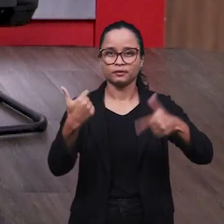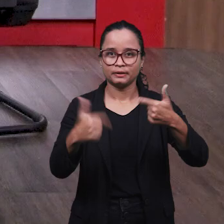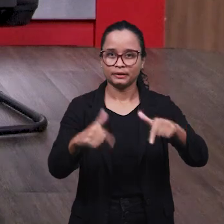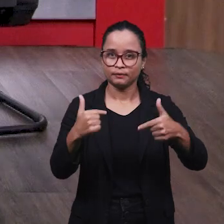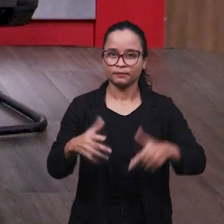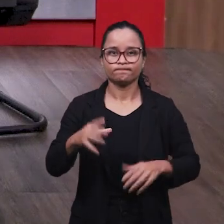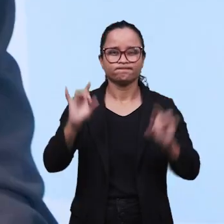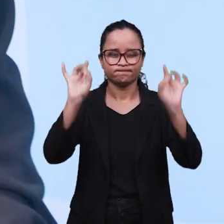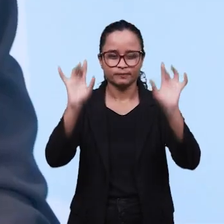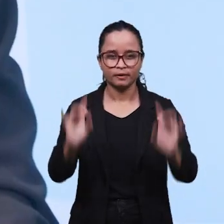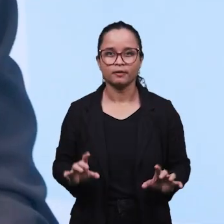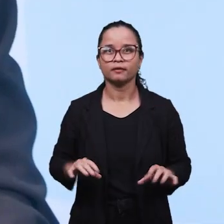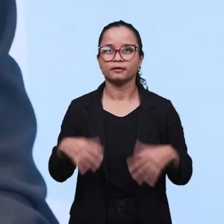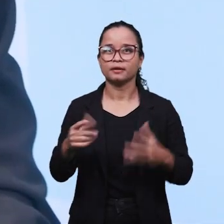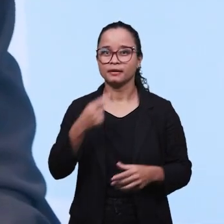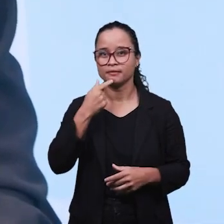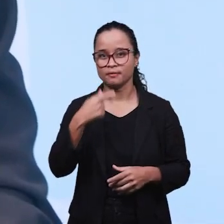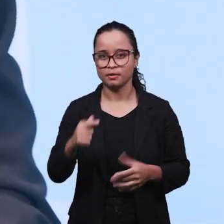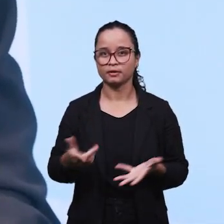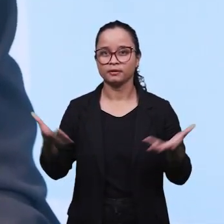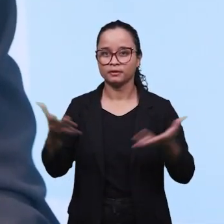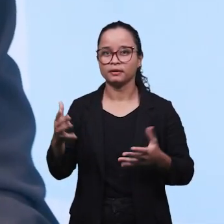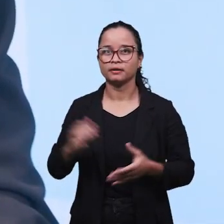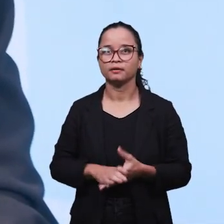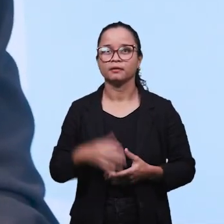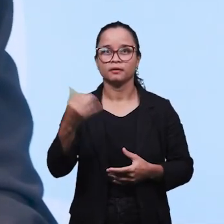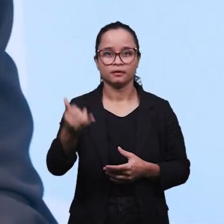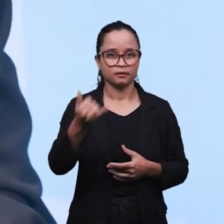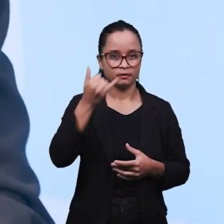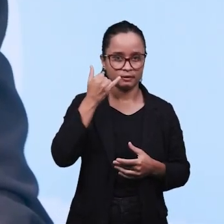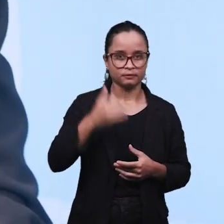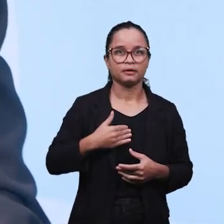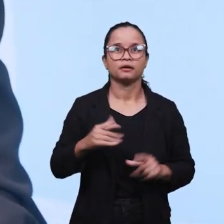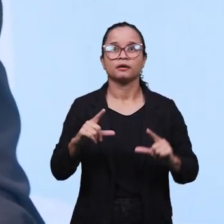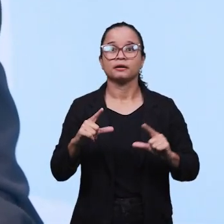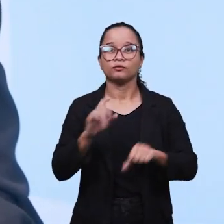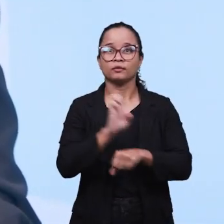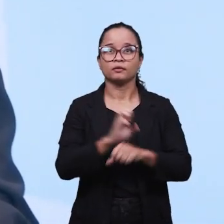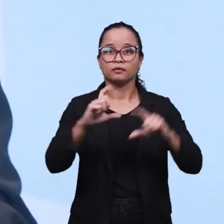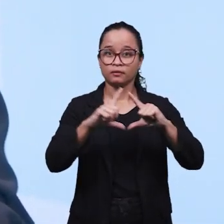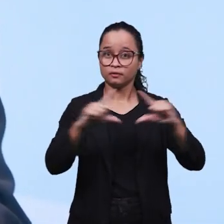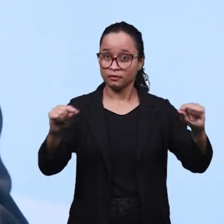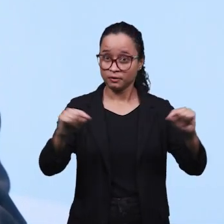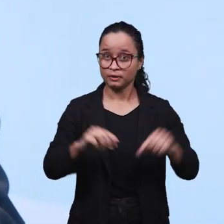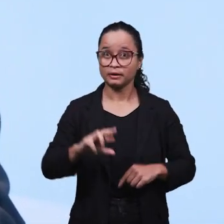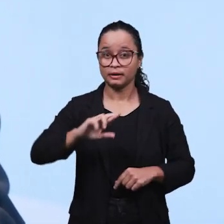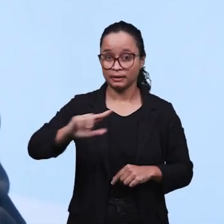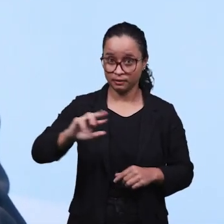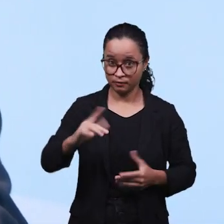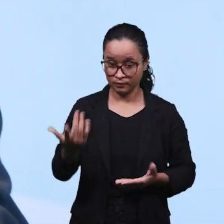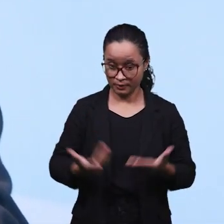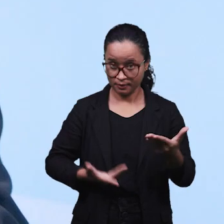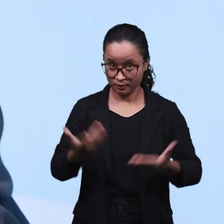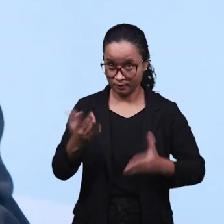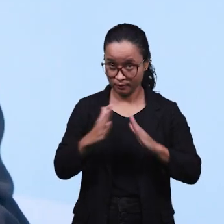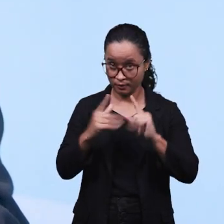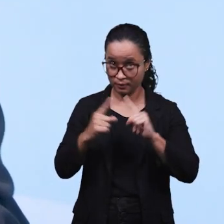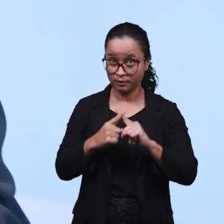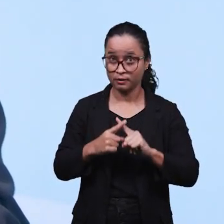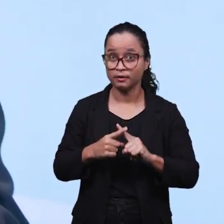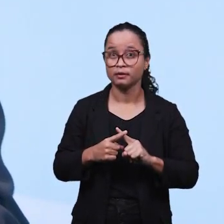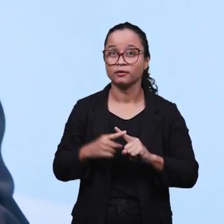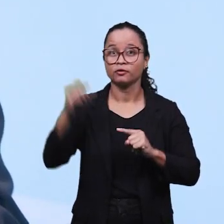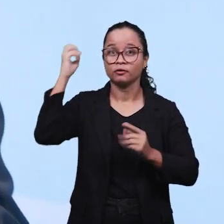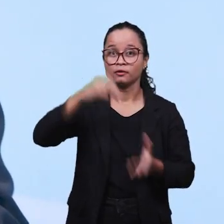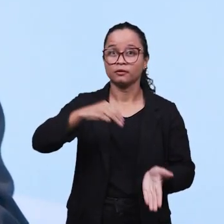Essa semana eu recebi um telefonema de uma pessoa de Brasília. Ela não é membro da Igreja Cristã Maranata, ela é membro de